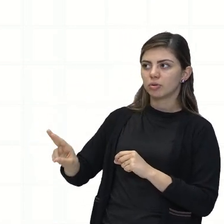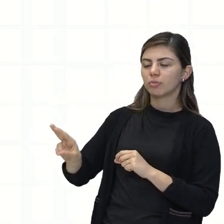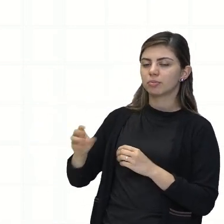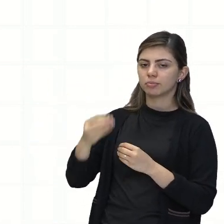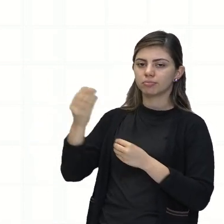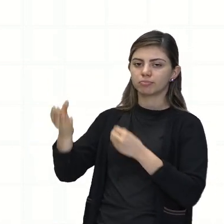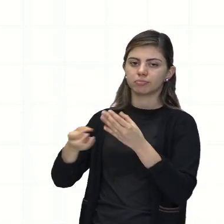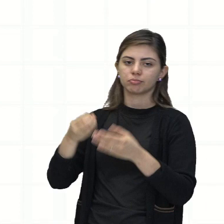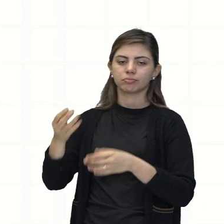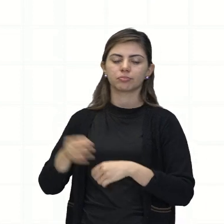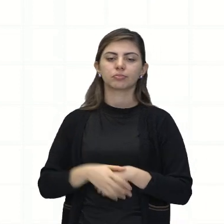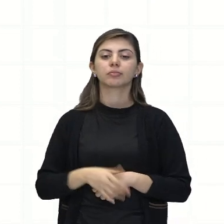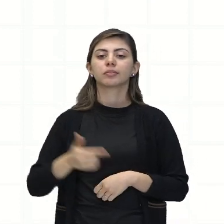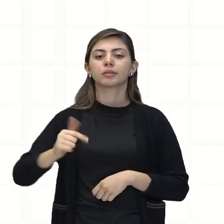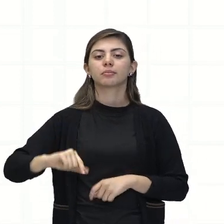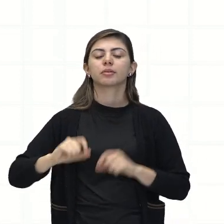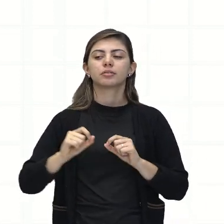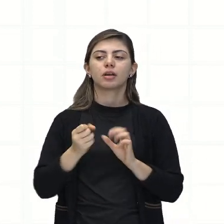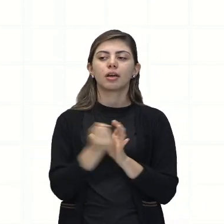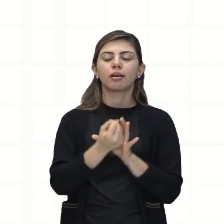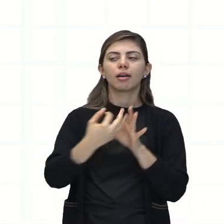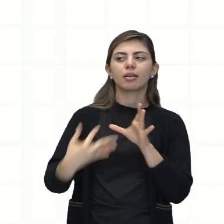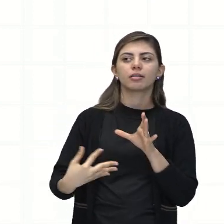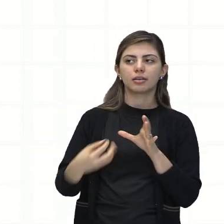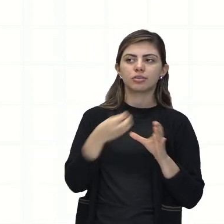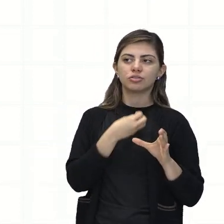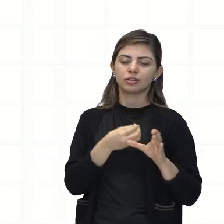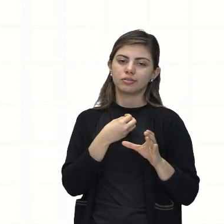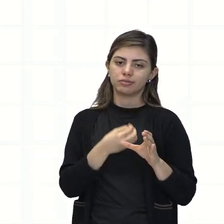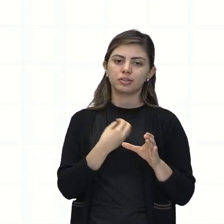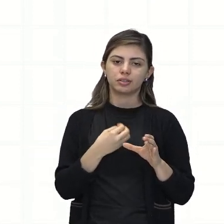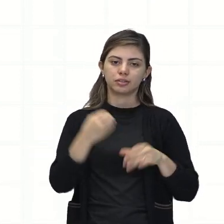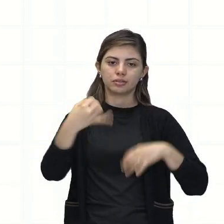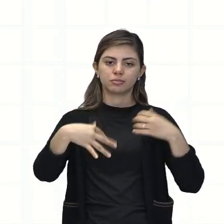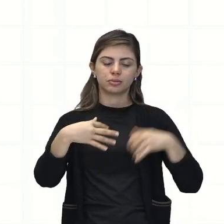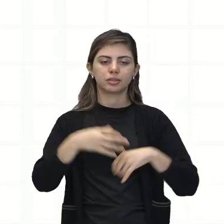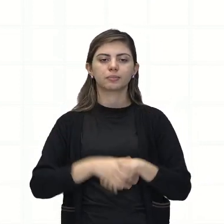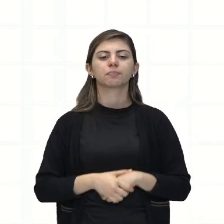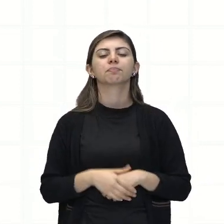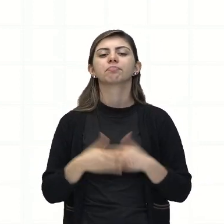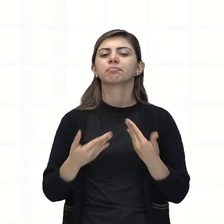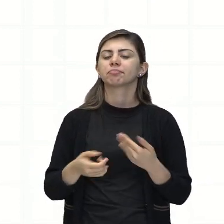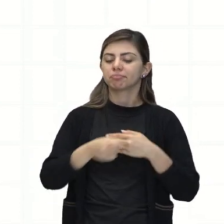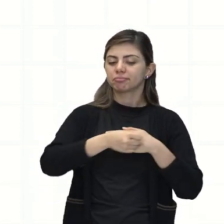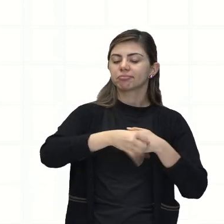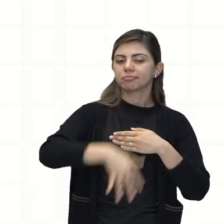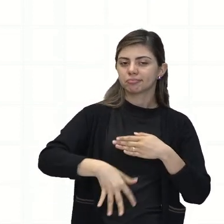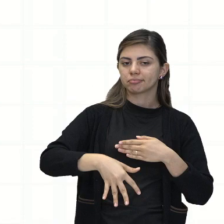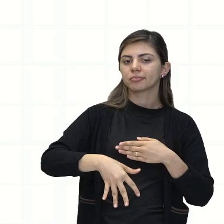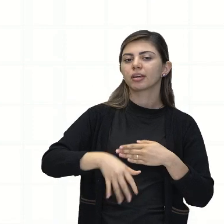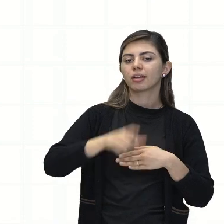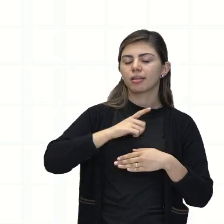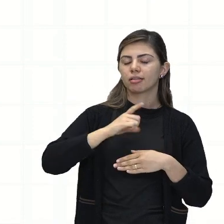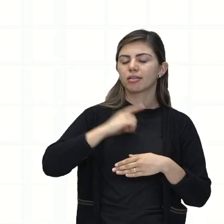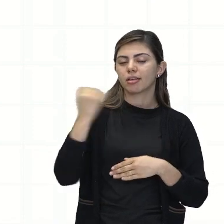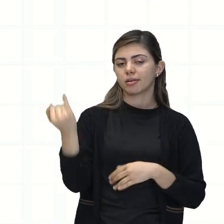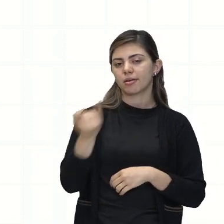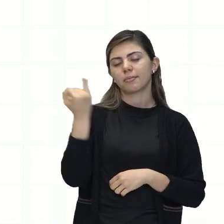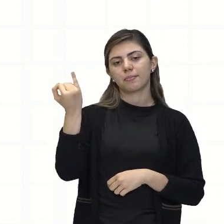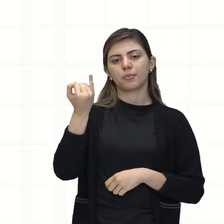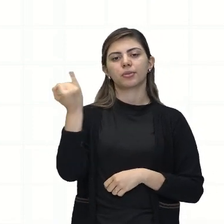as características dos seres vivos. Então, essa taxonomia, ela tem essa importância de